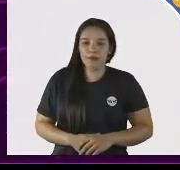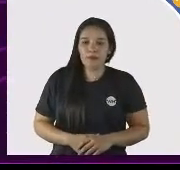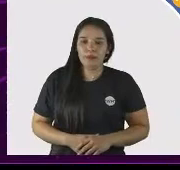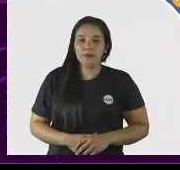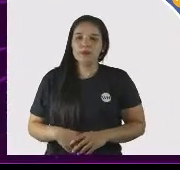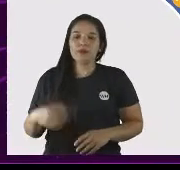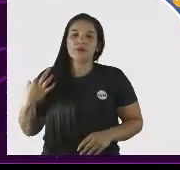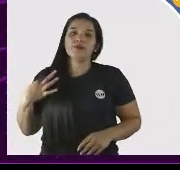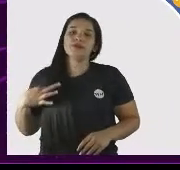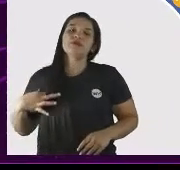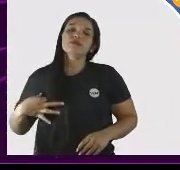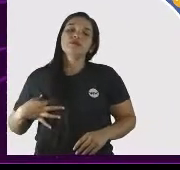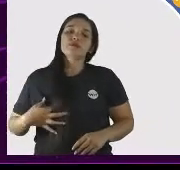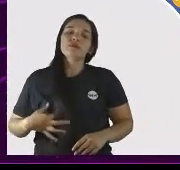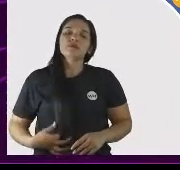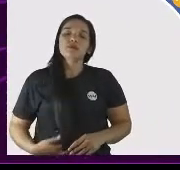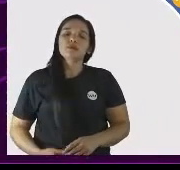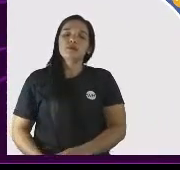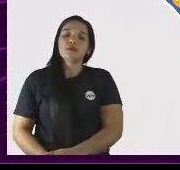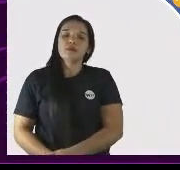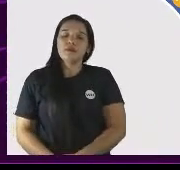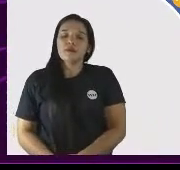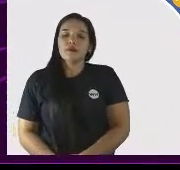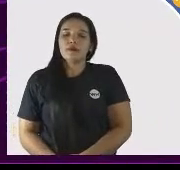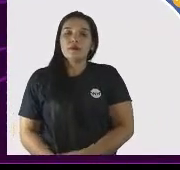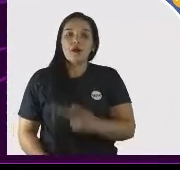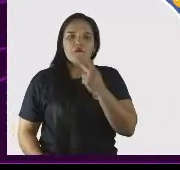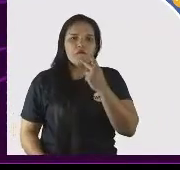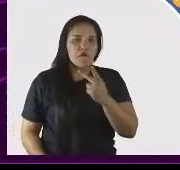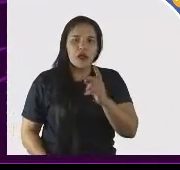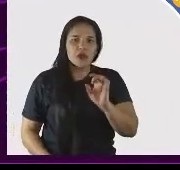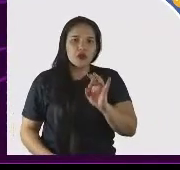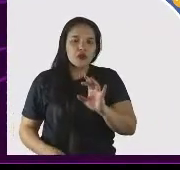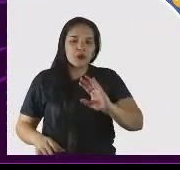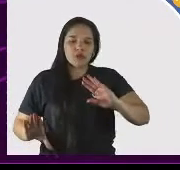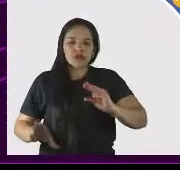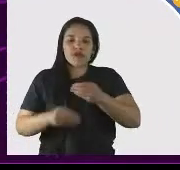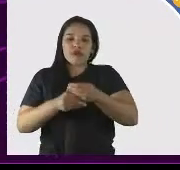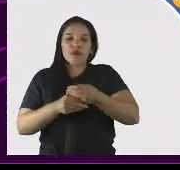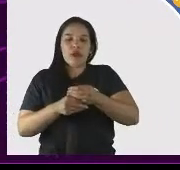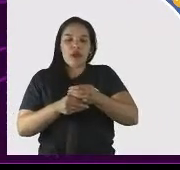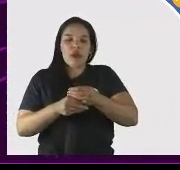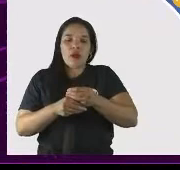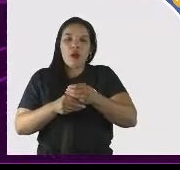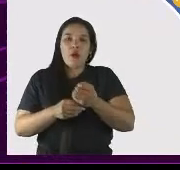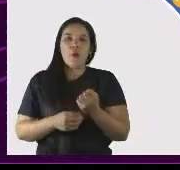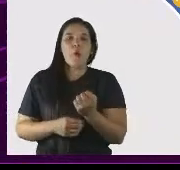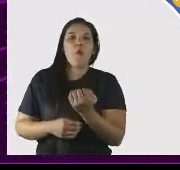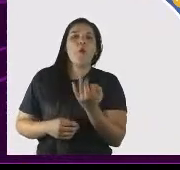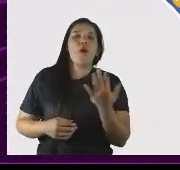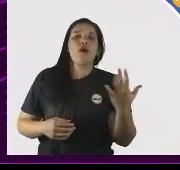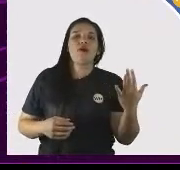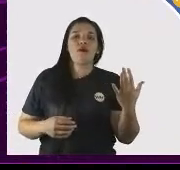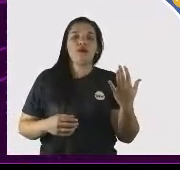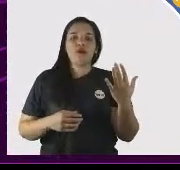código de falar perdão já me permita fazer um comentário sobre o volume de ônibus